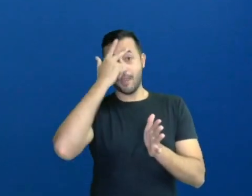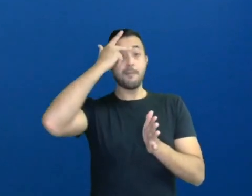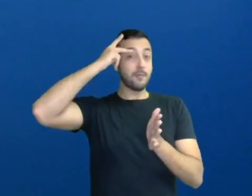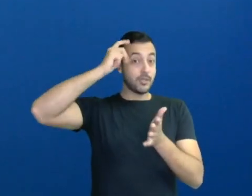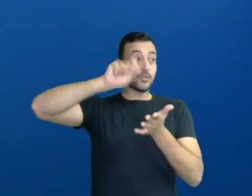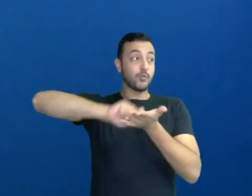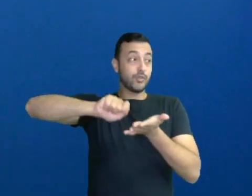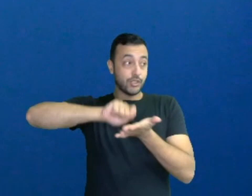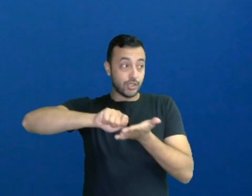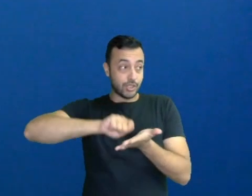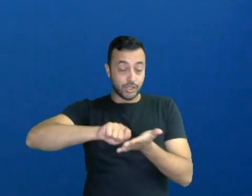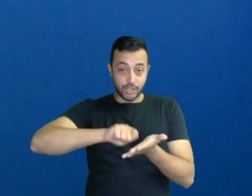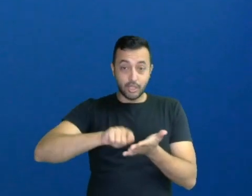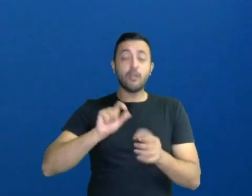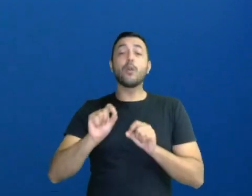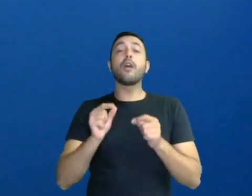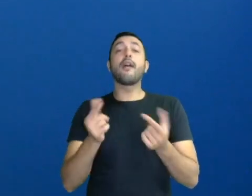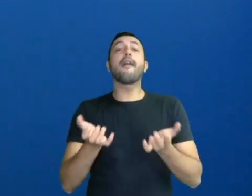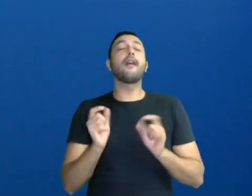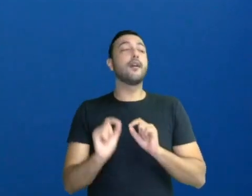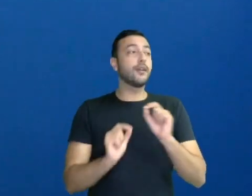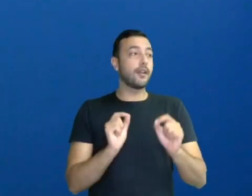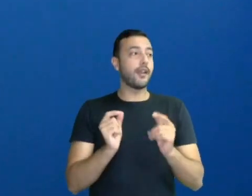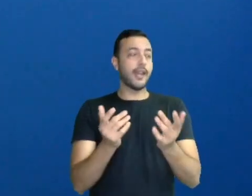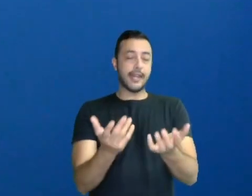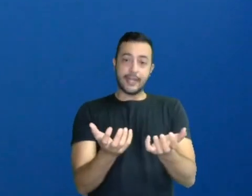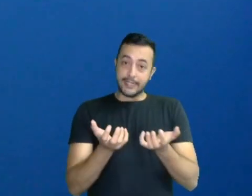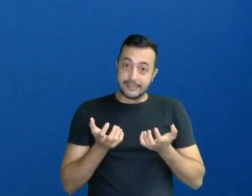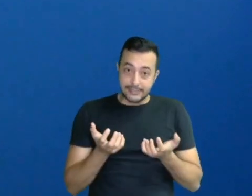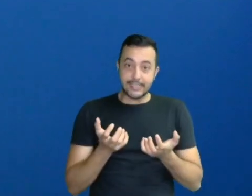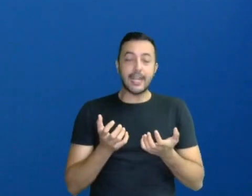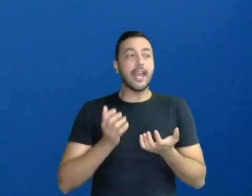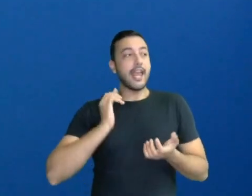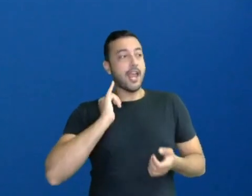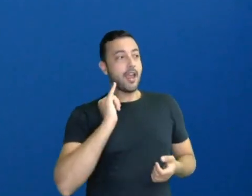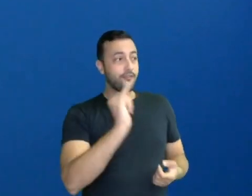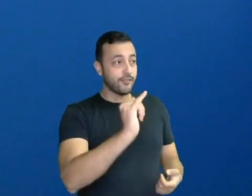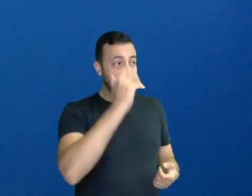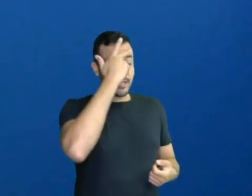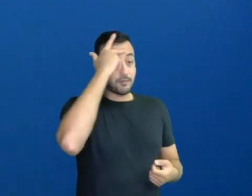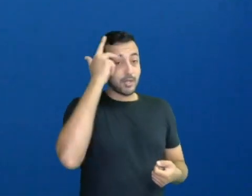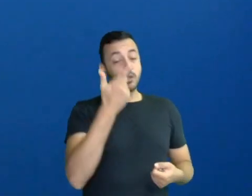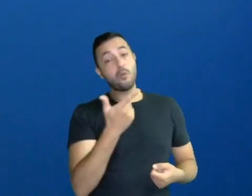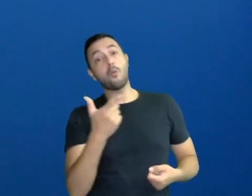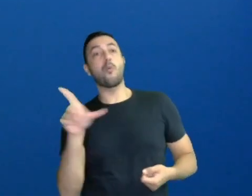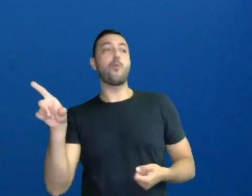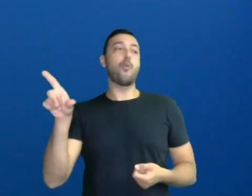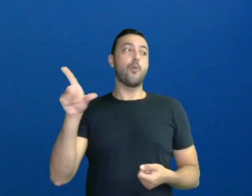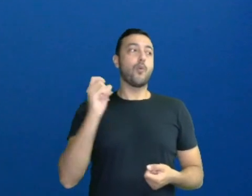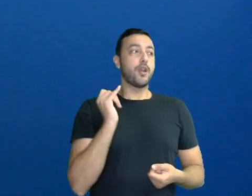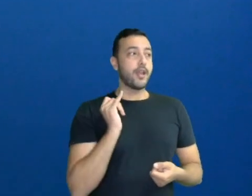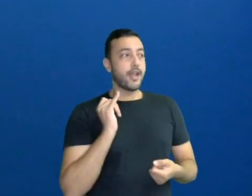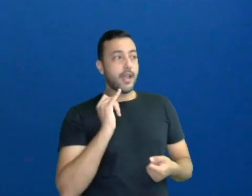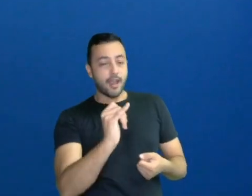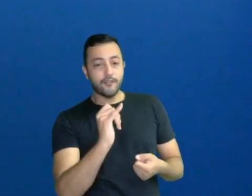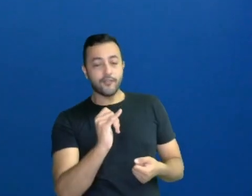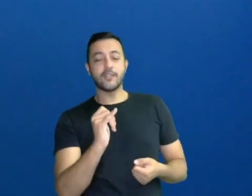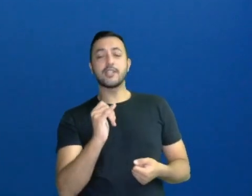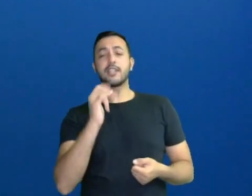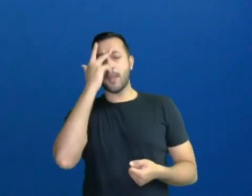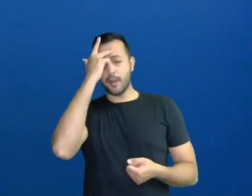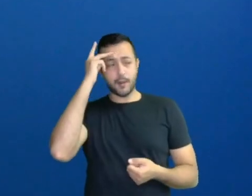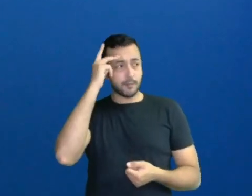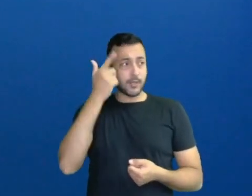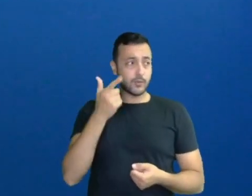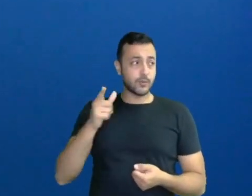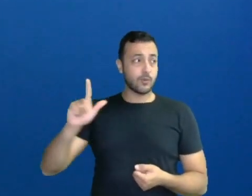escreve o bilhete o que é que ela quer ela quer informar outras pessoas dizer